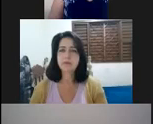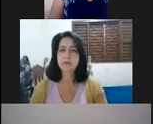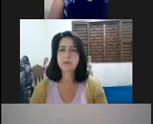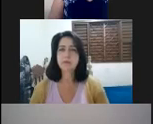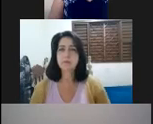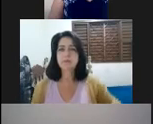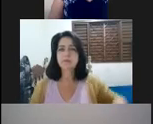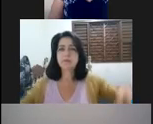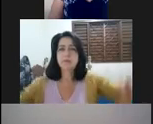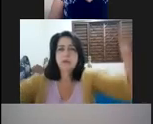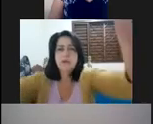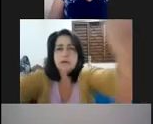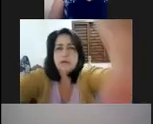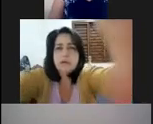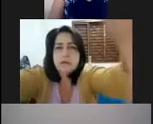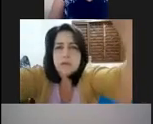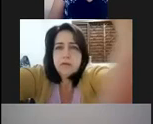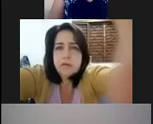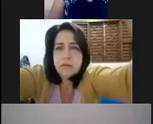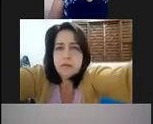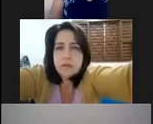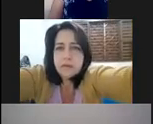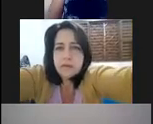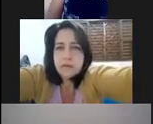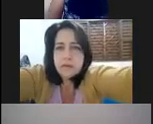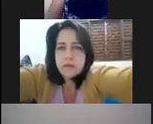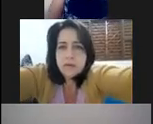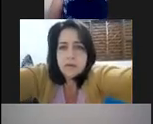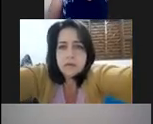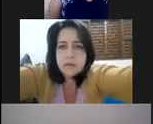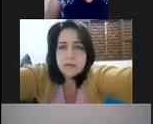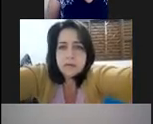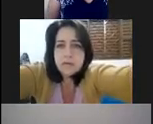melhorar a saúde e a segurança desse paciente?